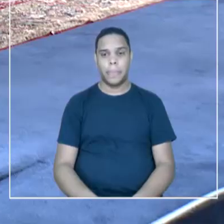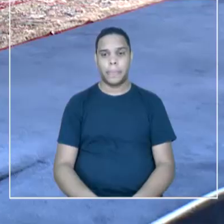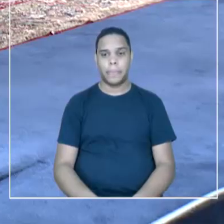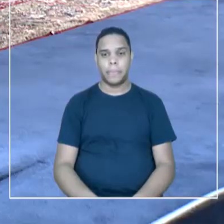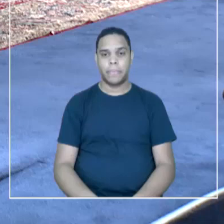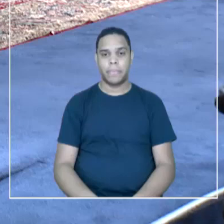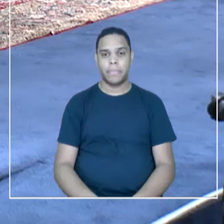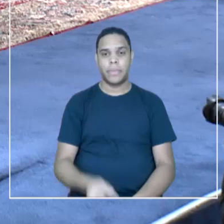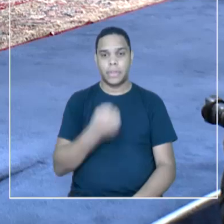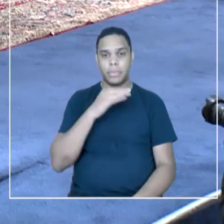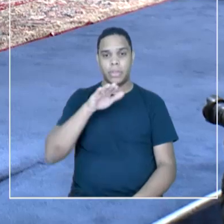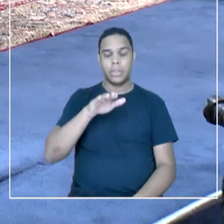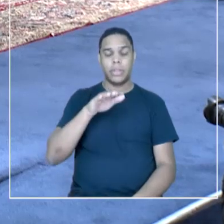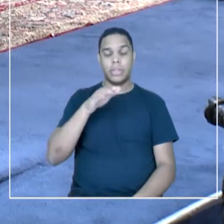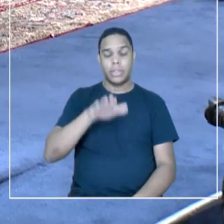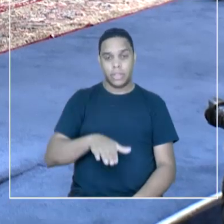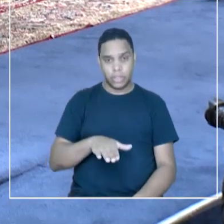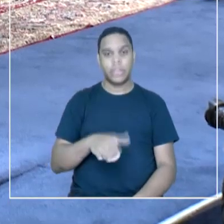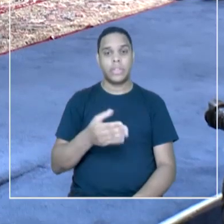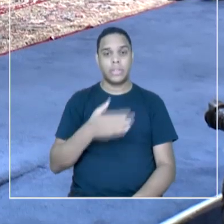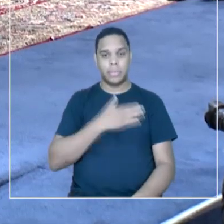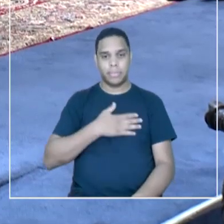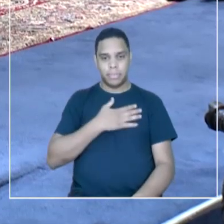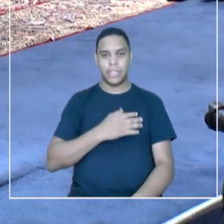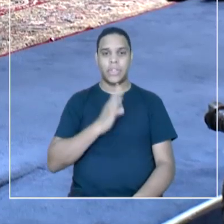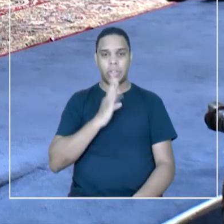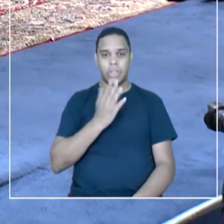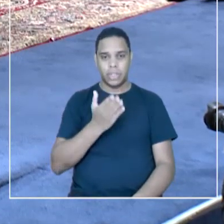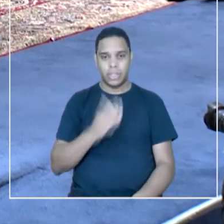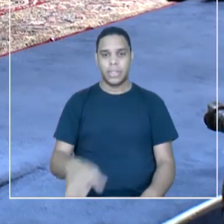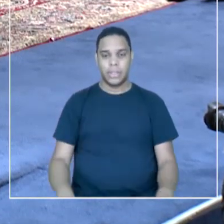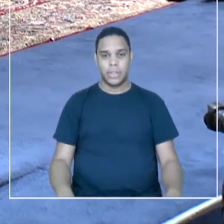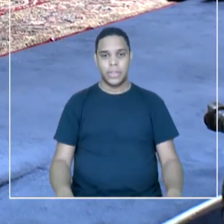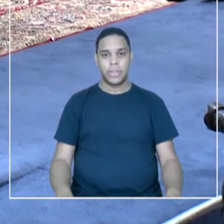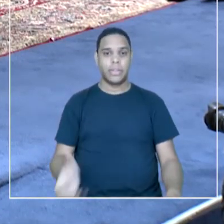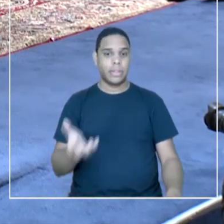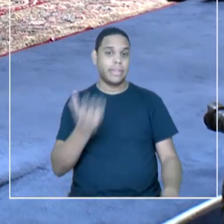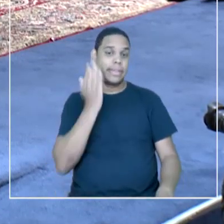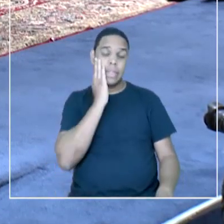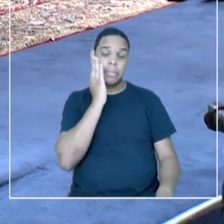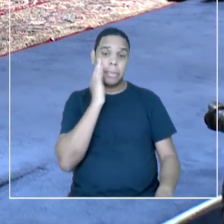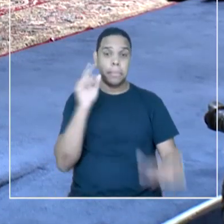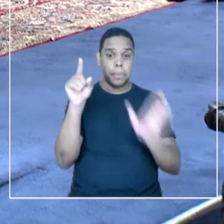Boa tarde, muito prazer te conhecer. Queria saber,